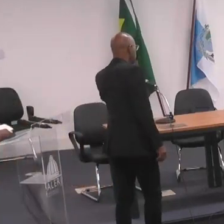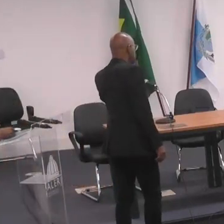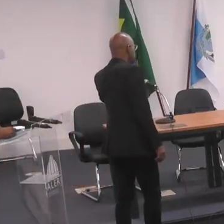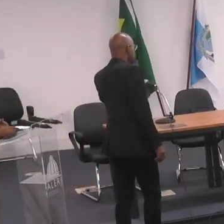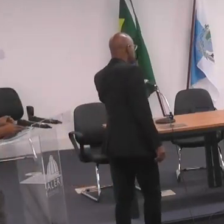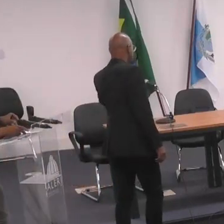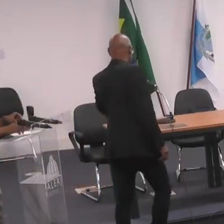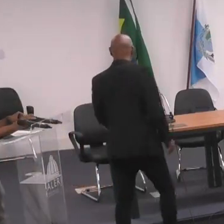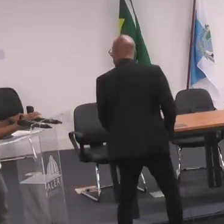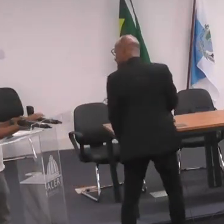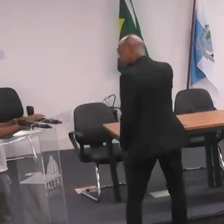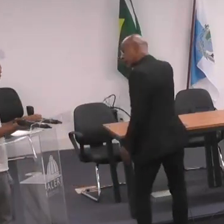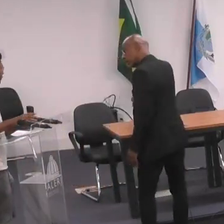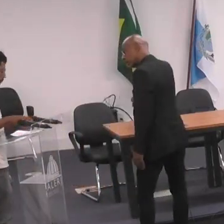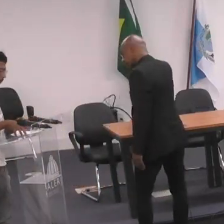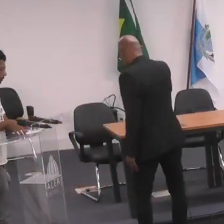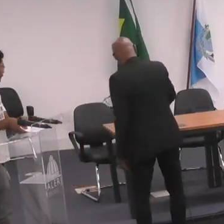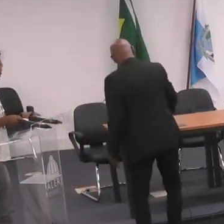pode